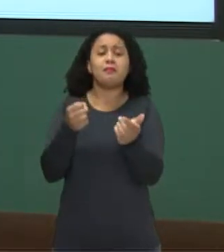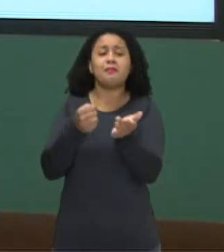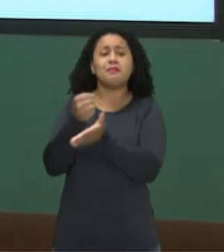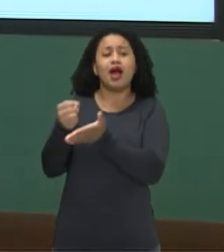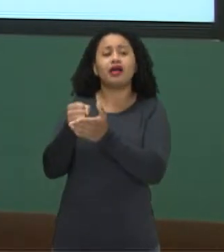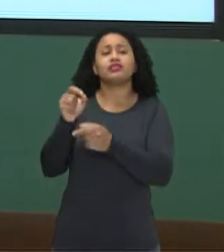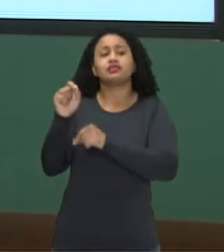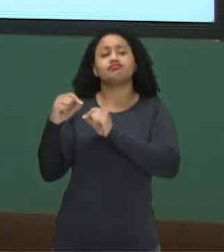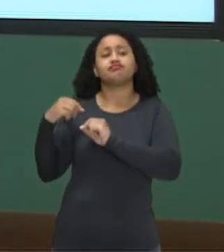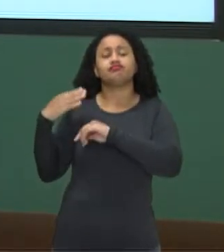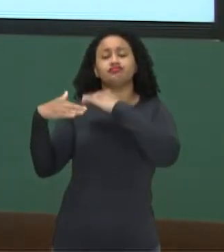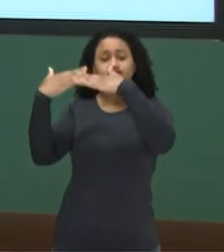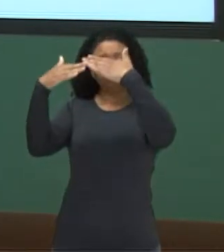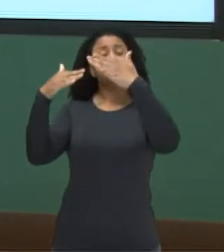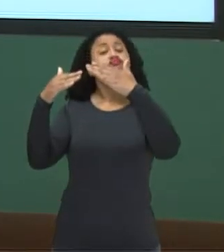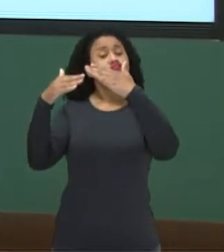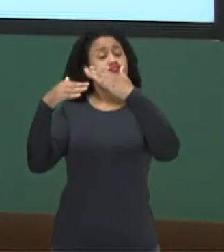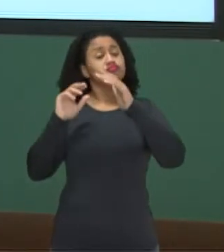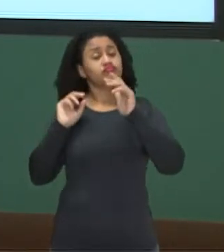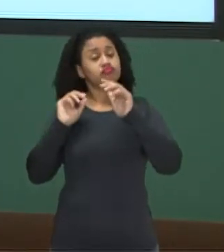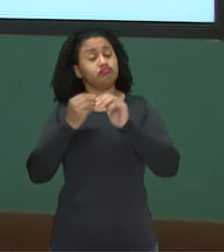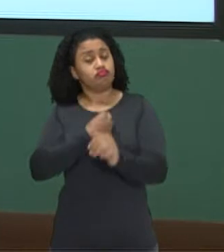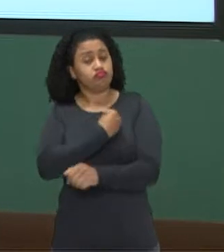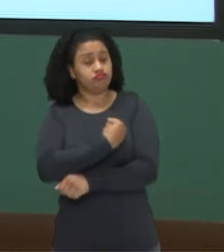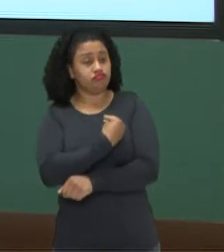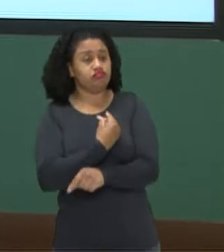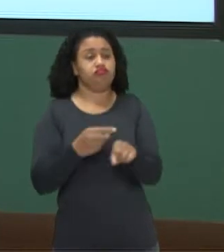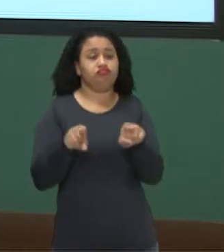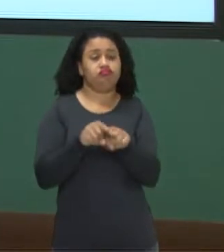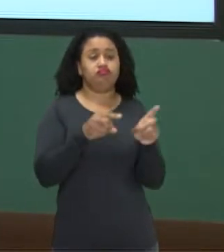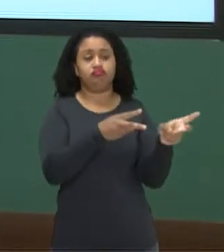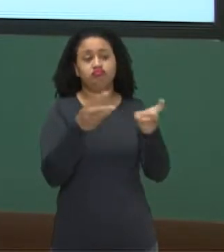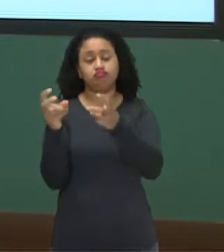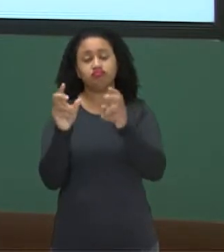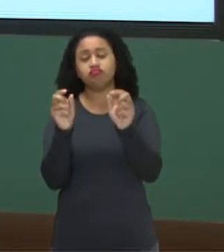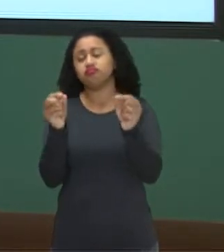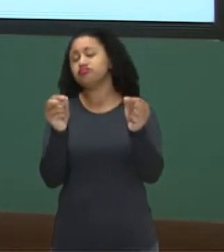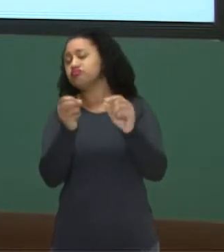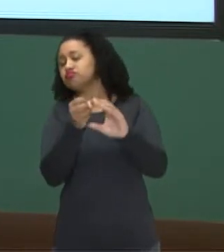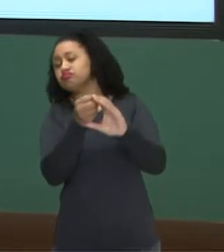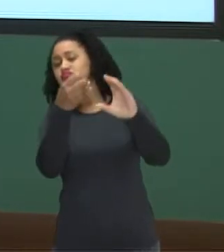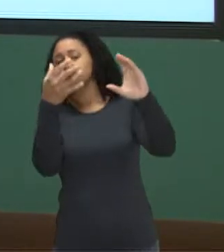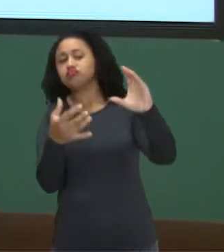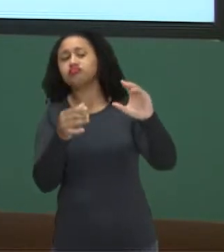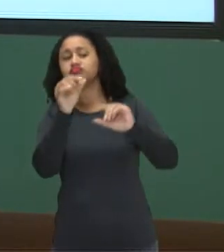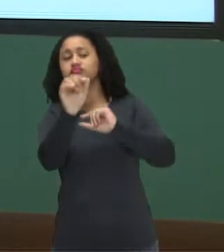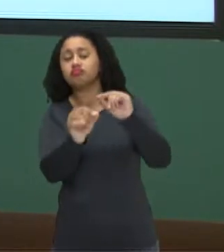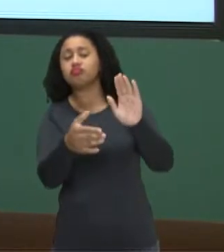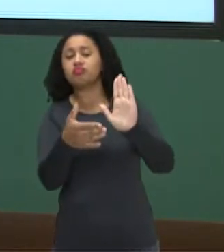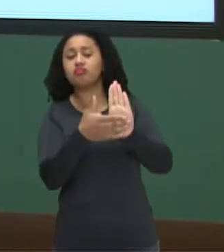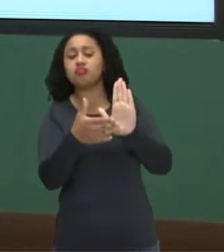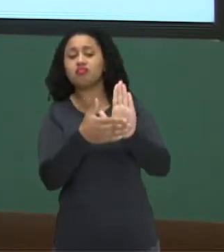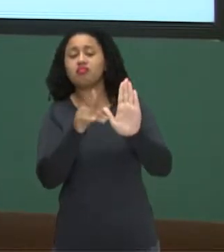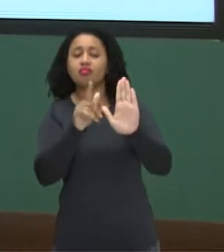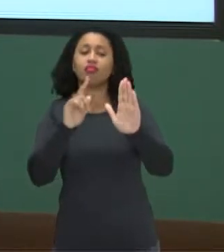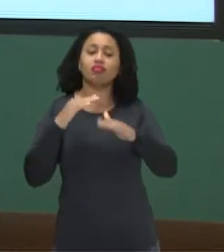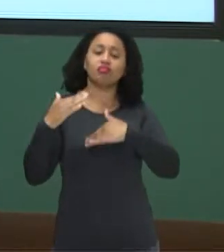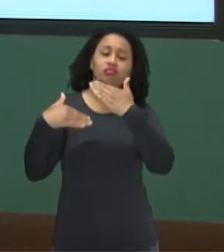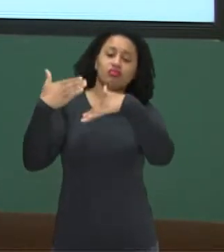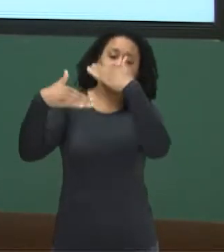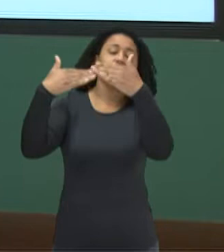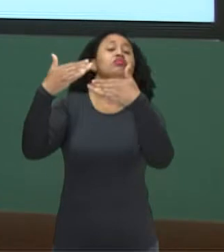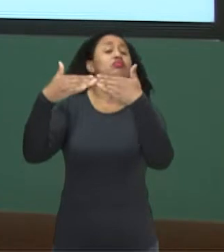da evolução dos seres vivos e identificar algumas evidências que comprovam aí que